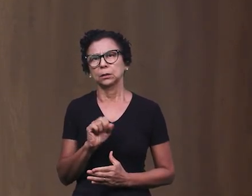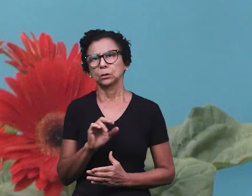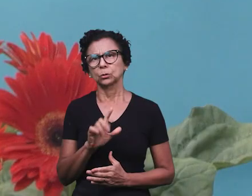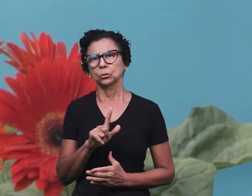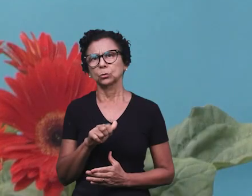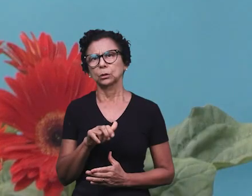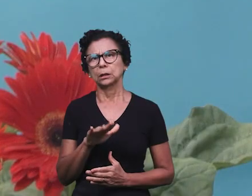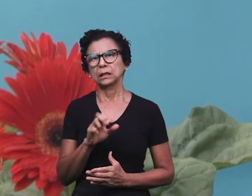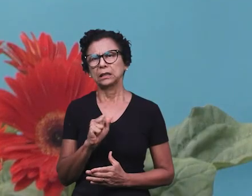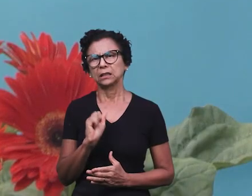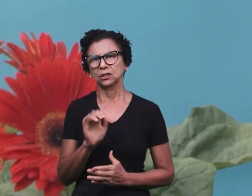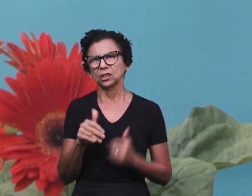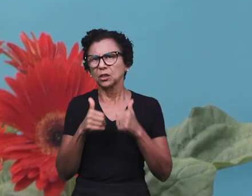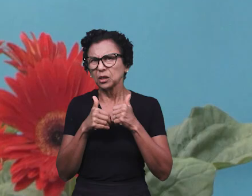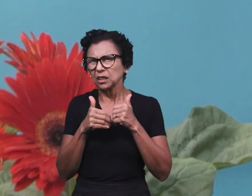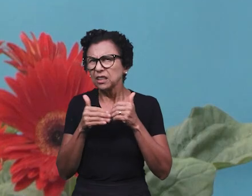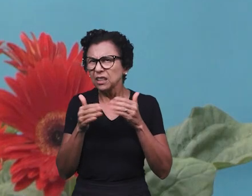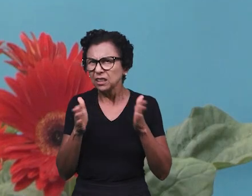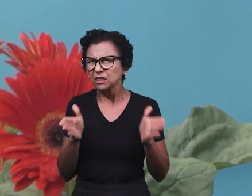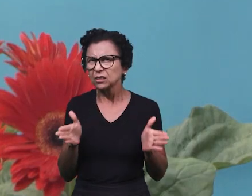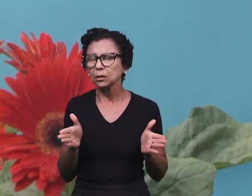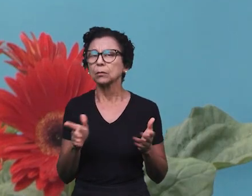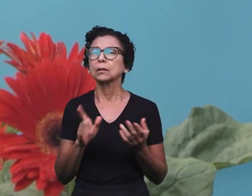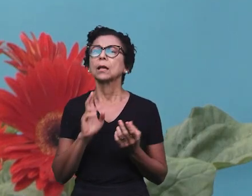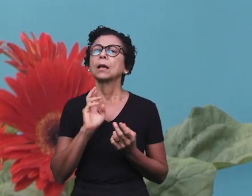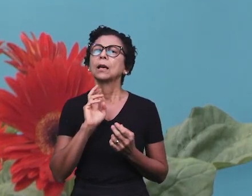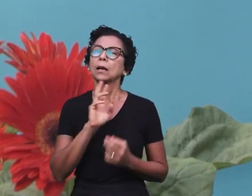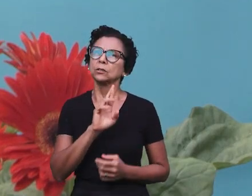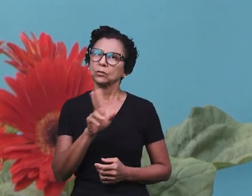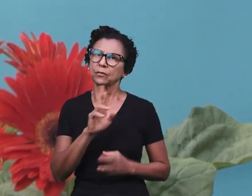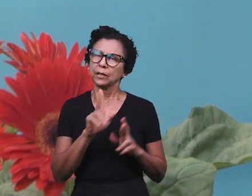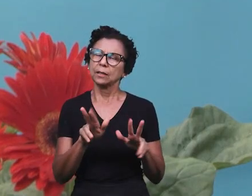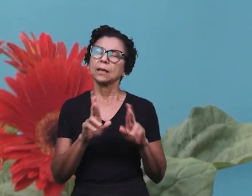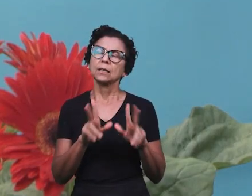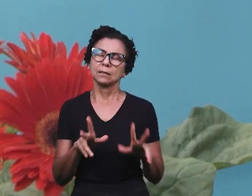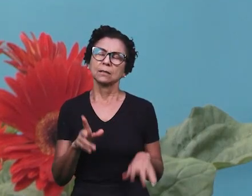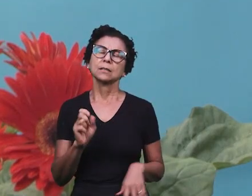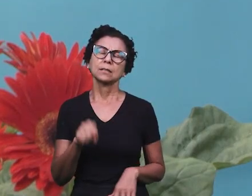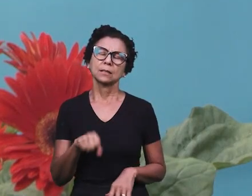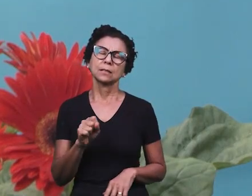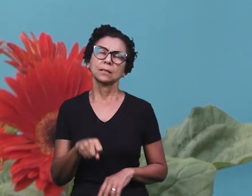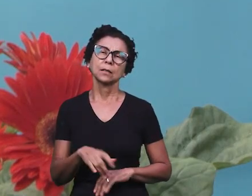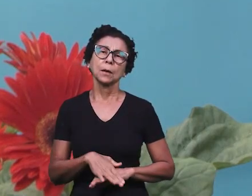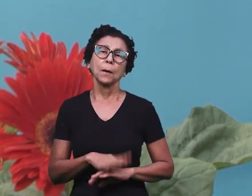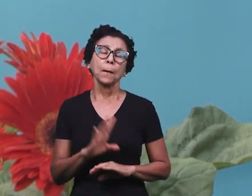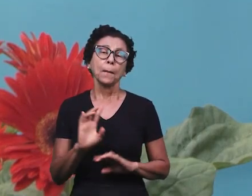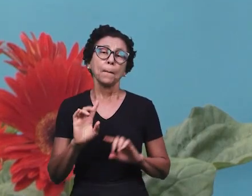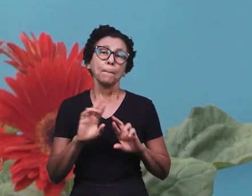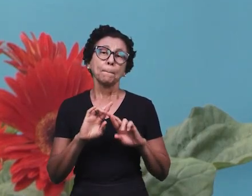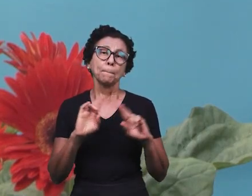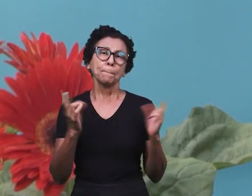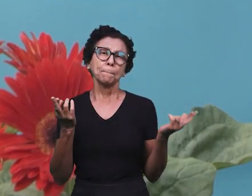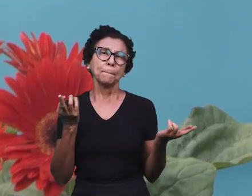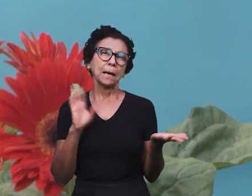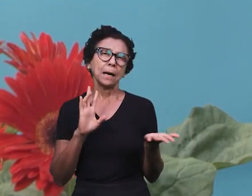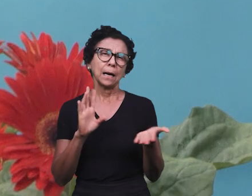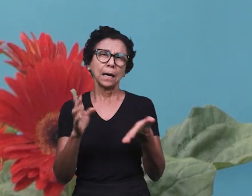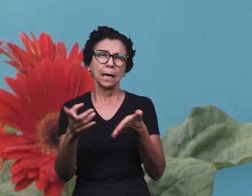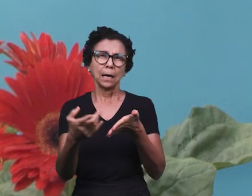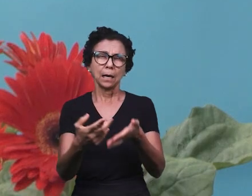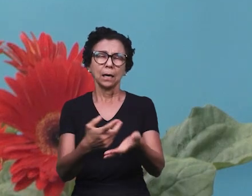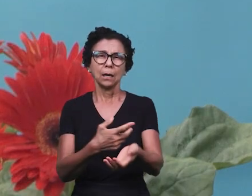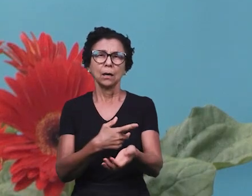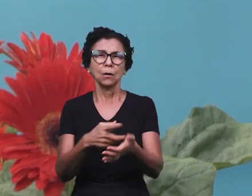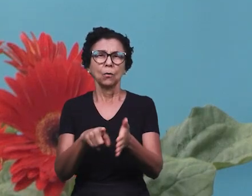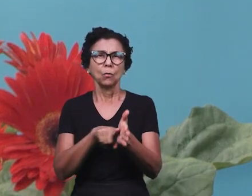início? Então, existem algumas diferenças, mas o diagnóstico praticamente